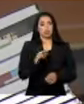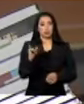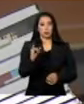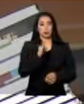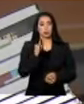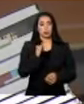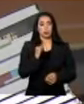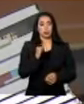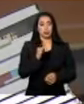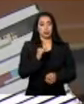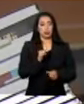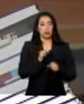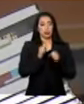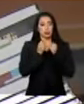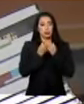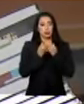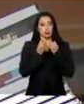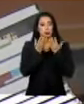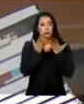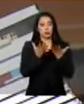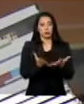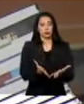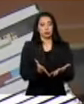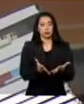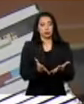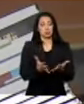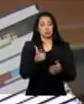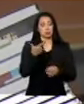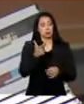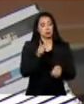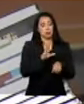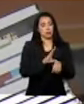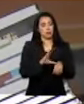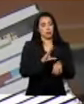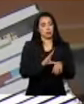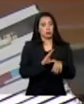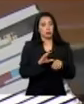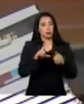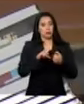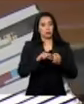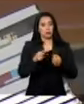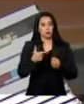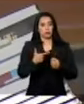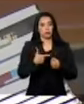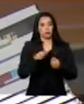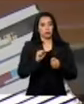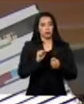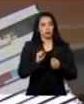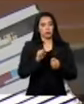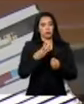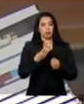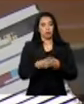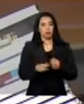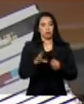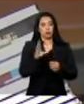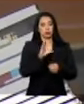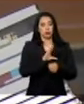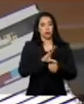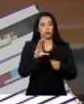que, sem a declaração de inconstitucionalidade do artigo 283 do Código de Processo